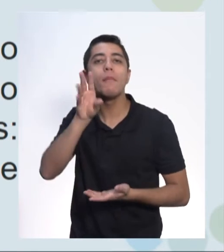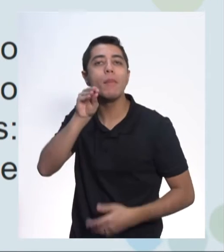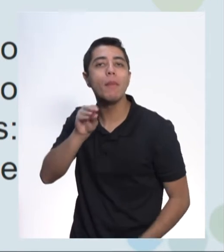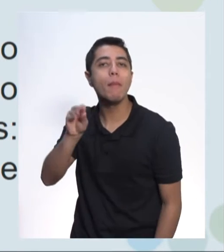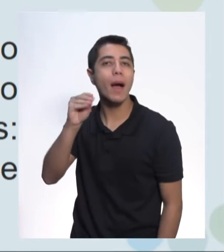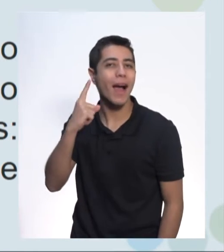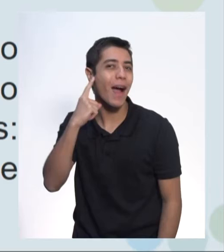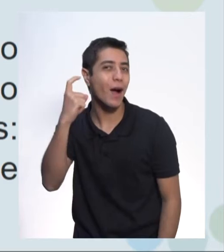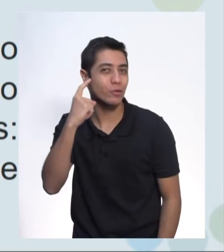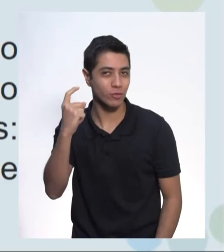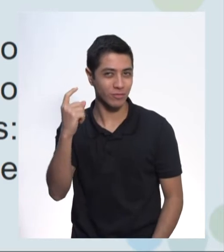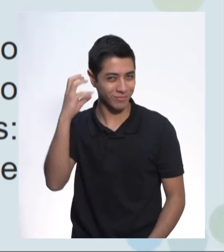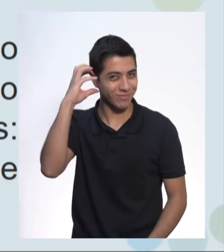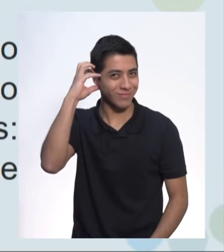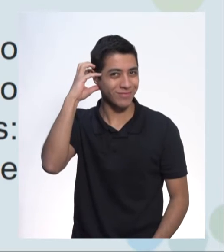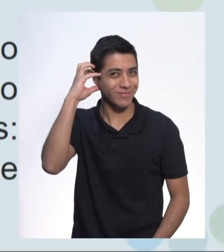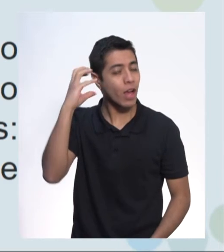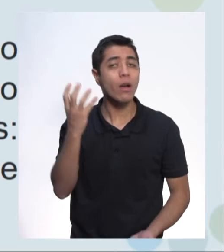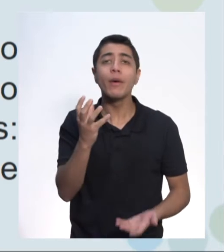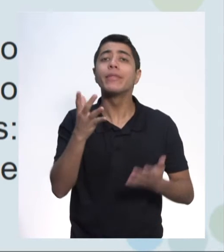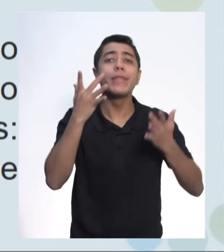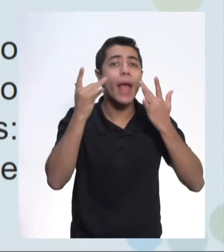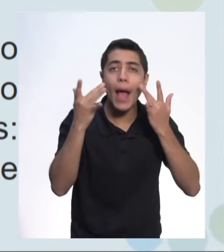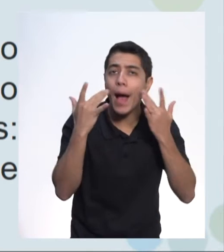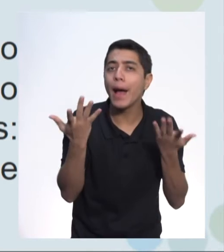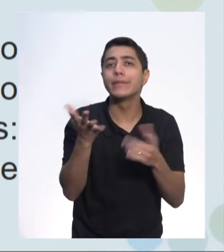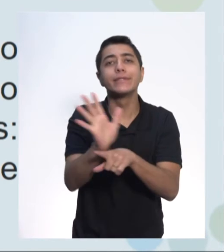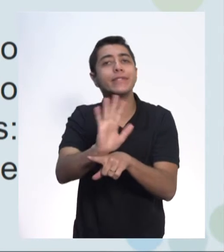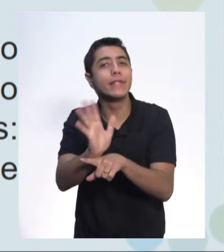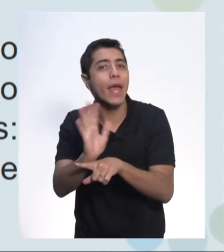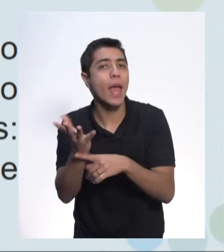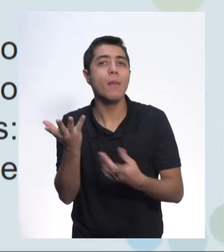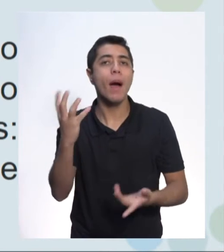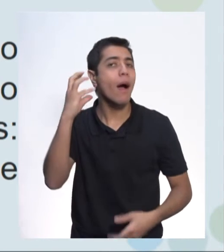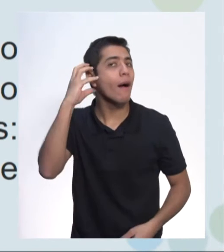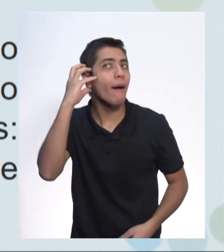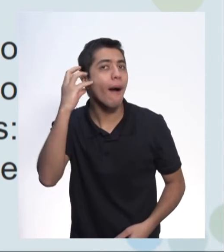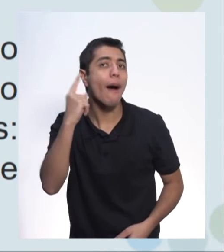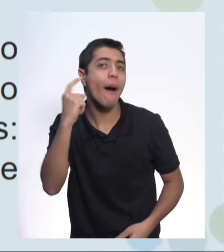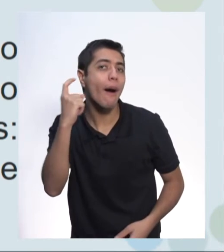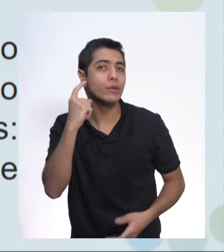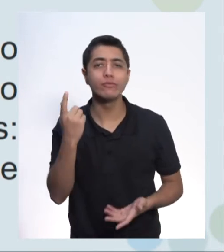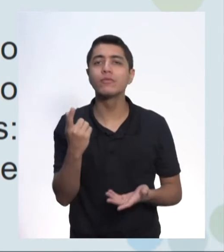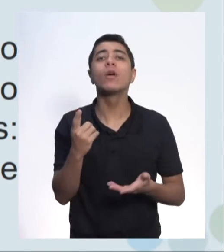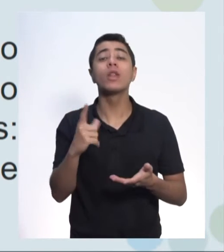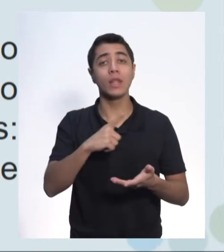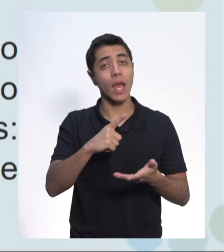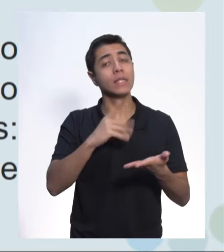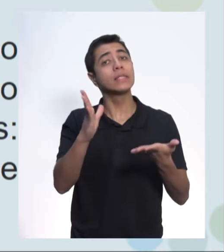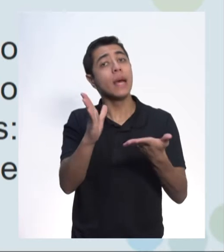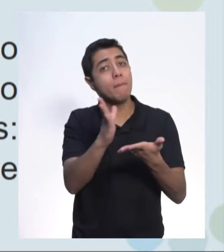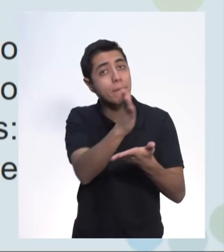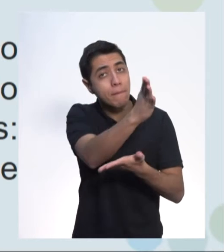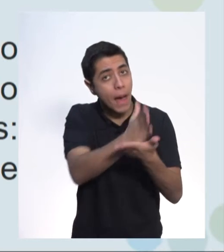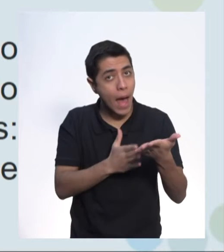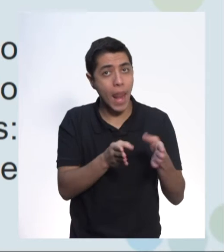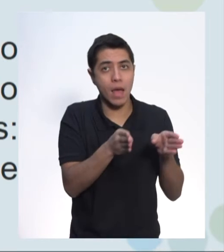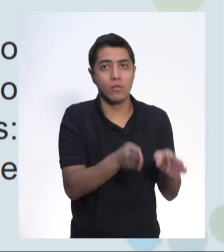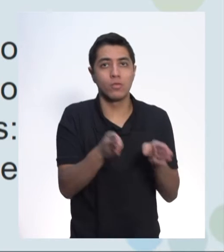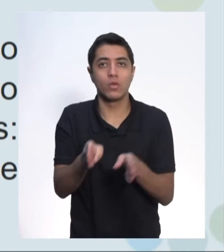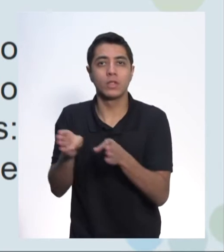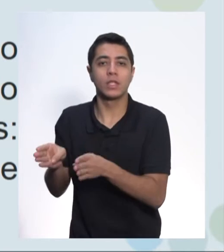para o teatro, cinema ou produções de áudio, é dividido em 4 partes. Então, a gente tem as partes do roteiro: cabeçalho,